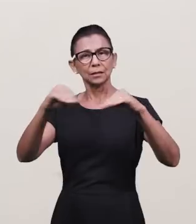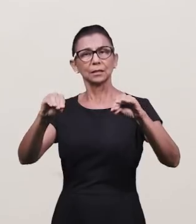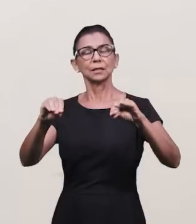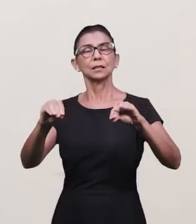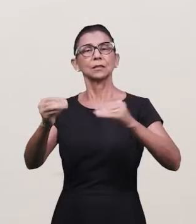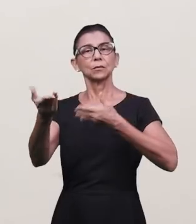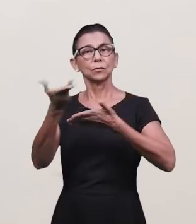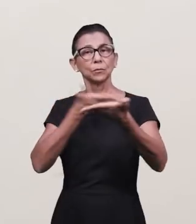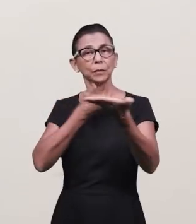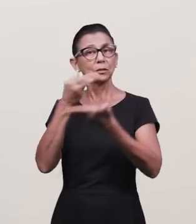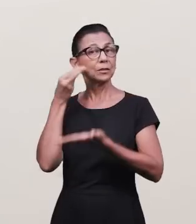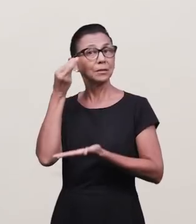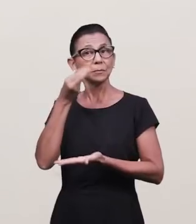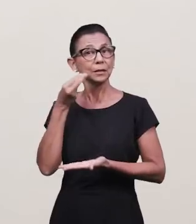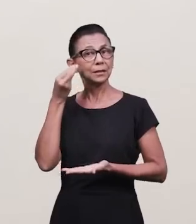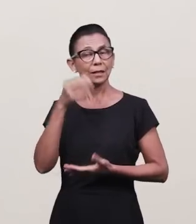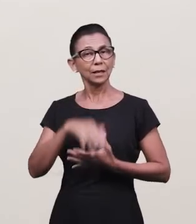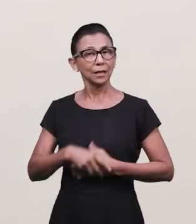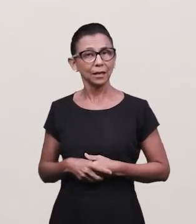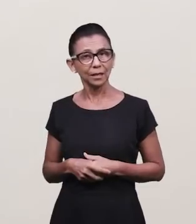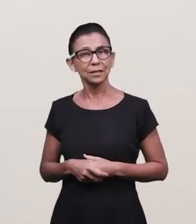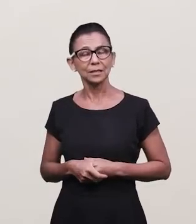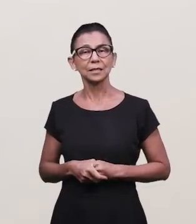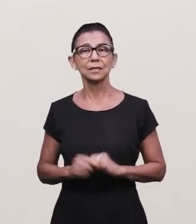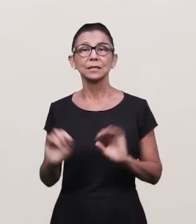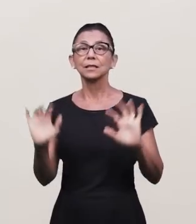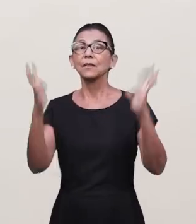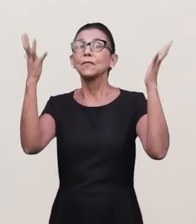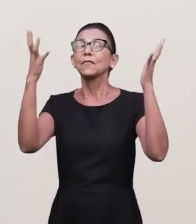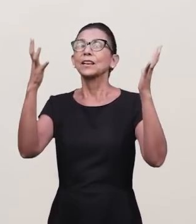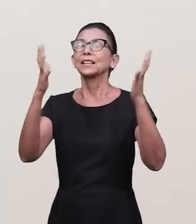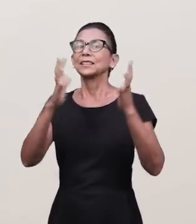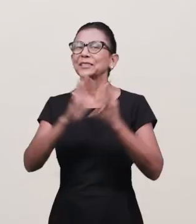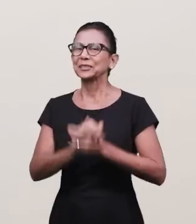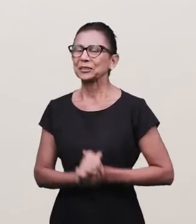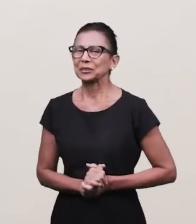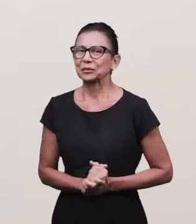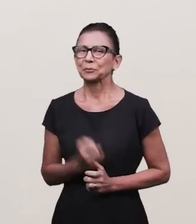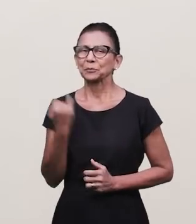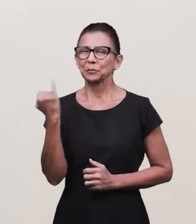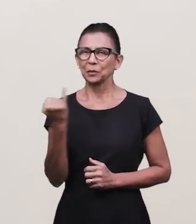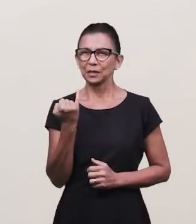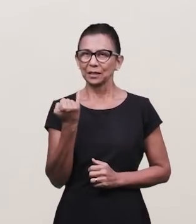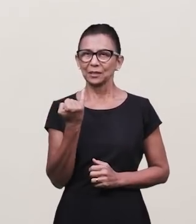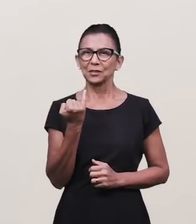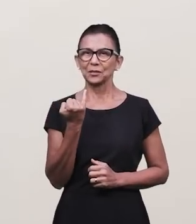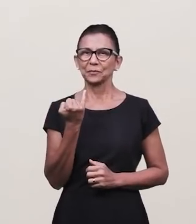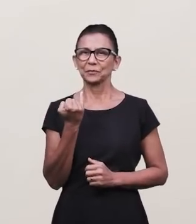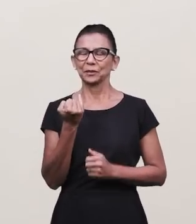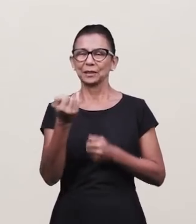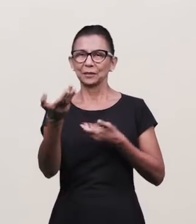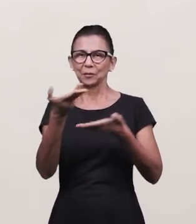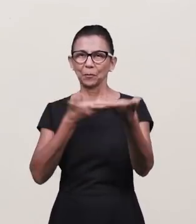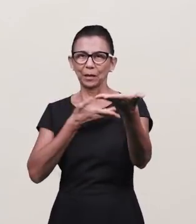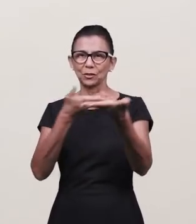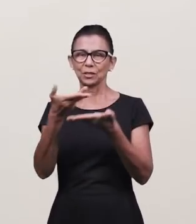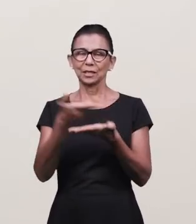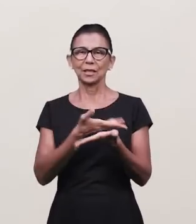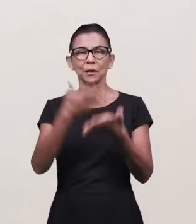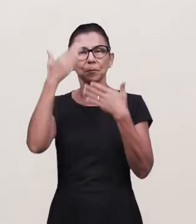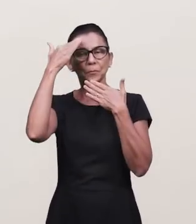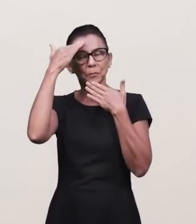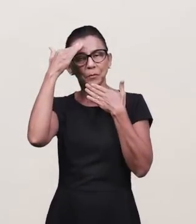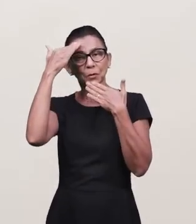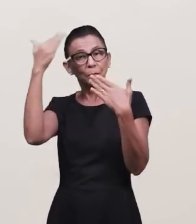sua experiência, principalmente com cada um desses eventos. Queremos ter a sua participação aqui conosco. Mais uma vez,